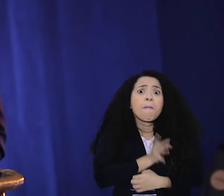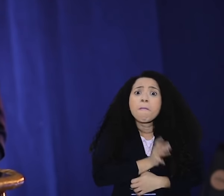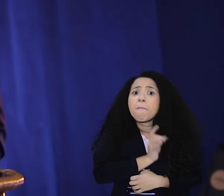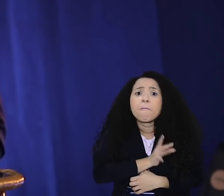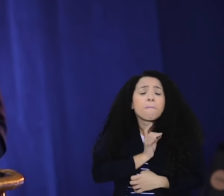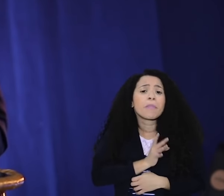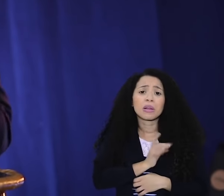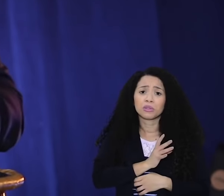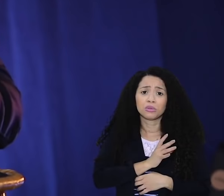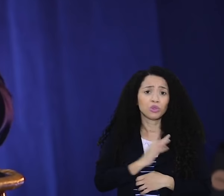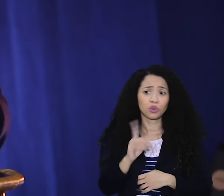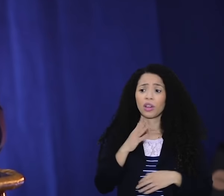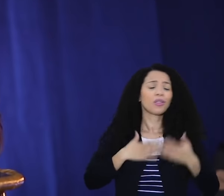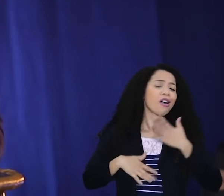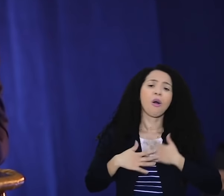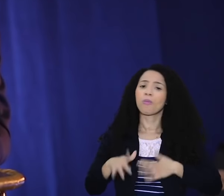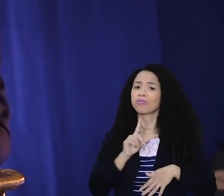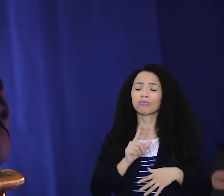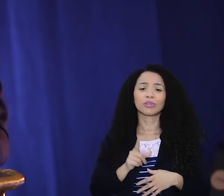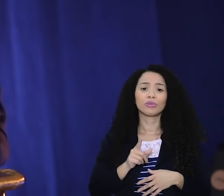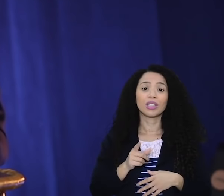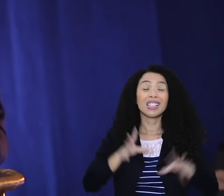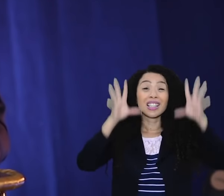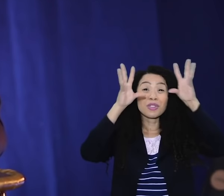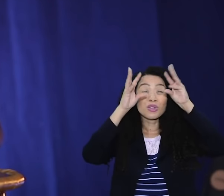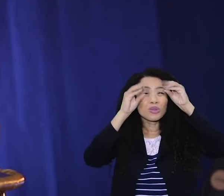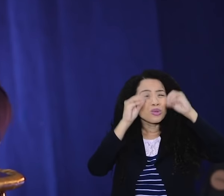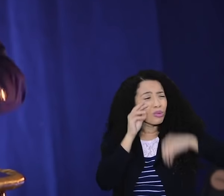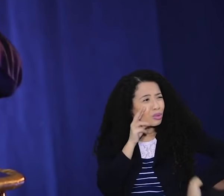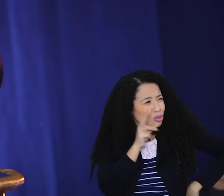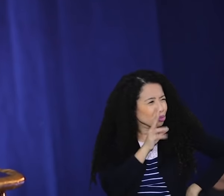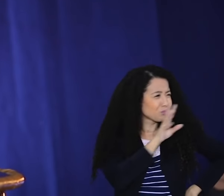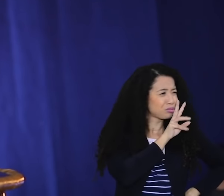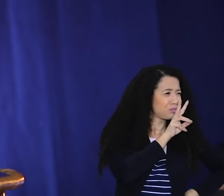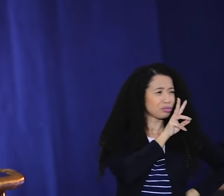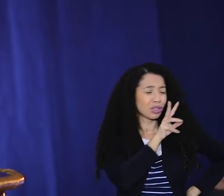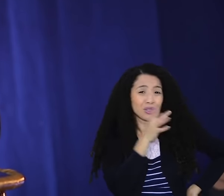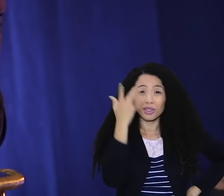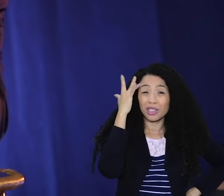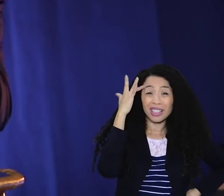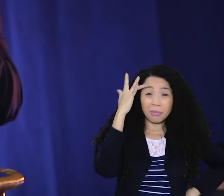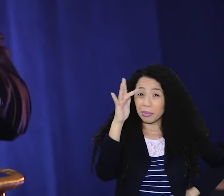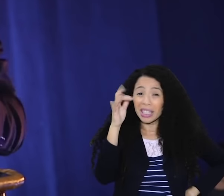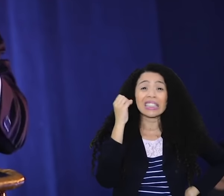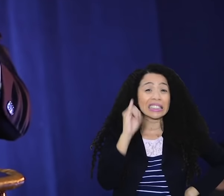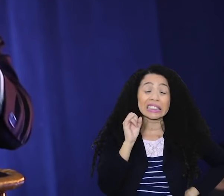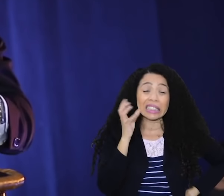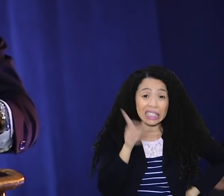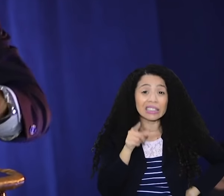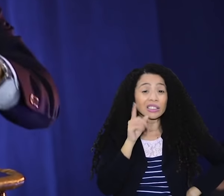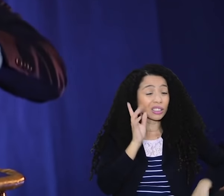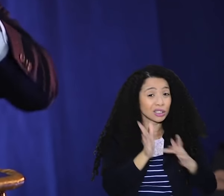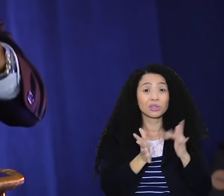com medo. Eles estavam nas trevas, ele não poderia reconhecer de imediato. Eles não sabiam que era Jesus que estava lá, por isso